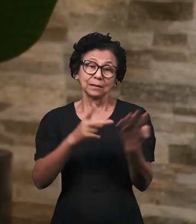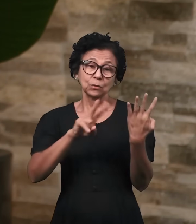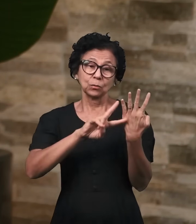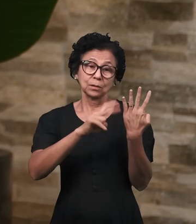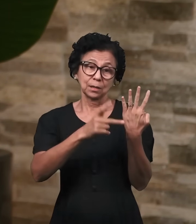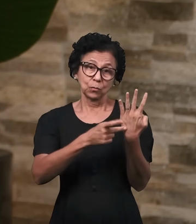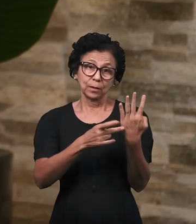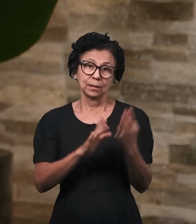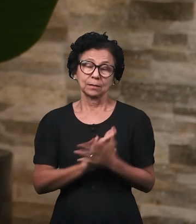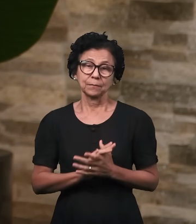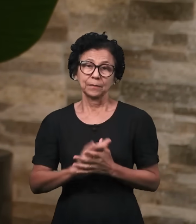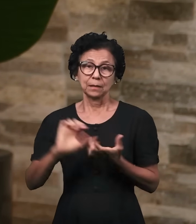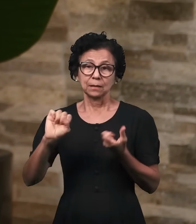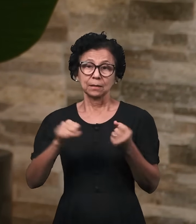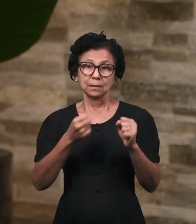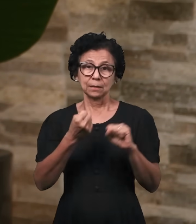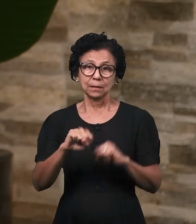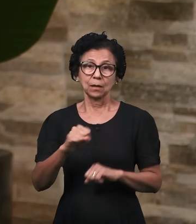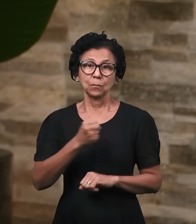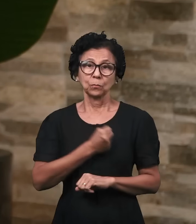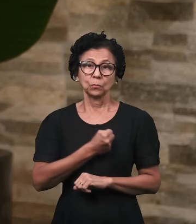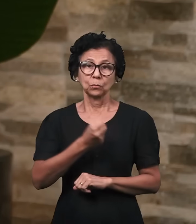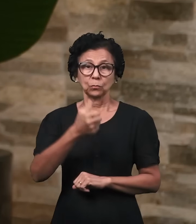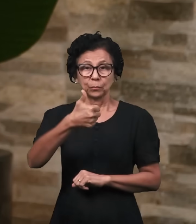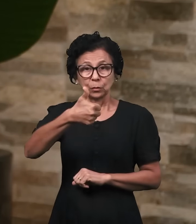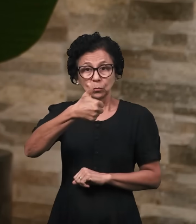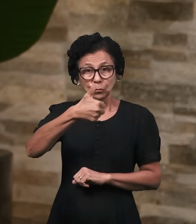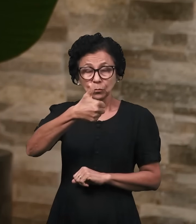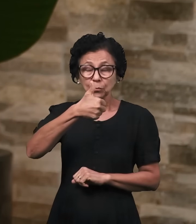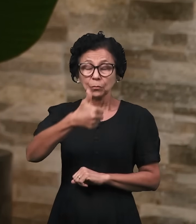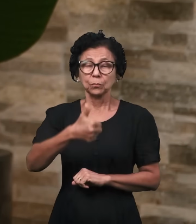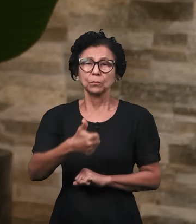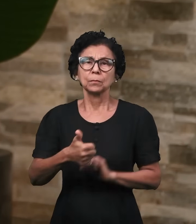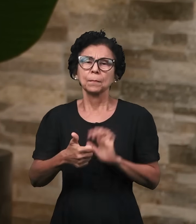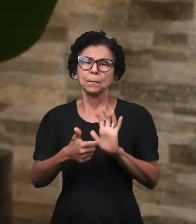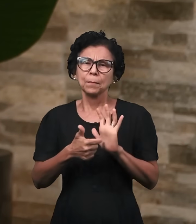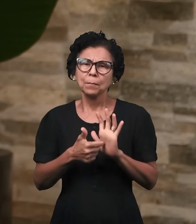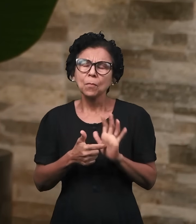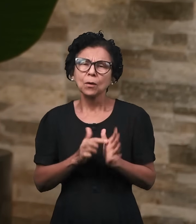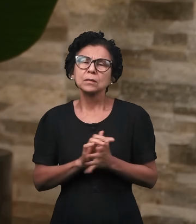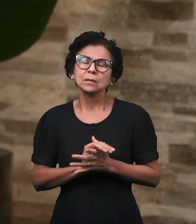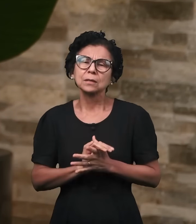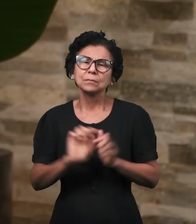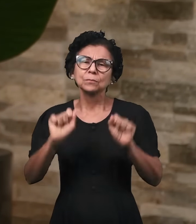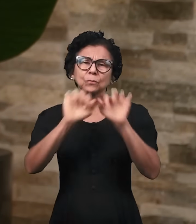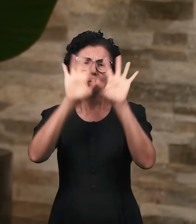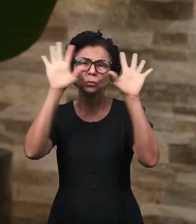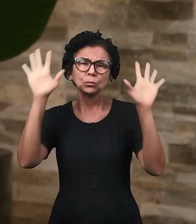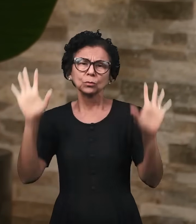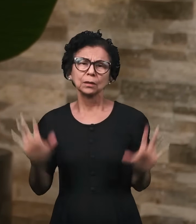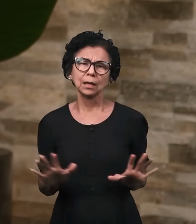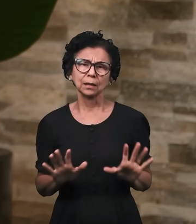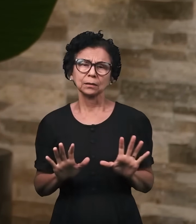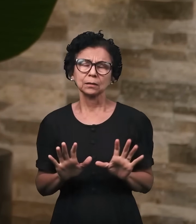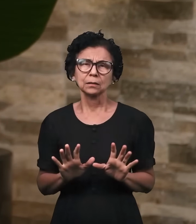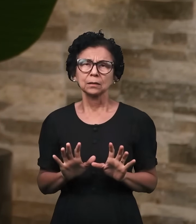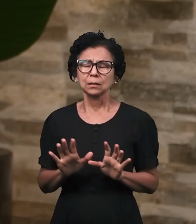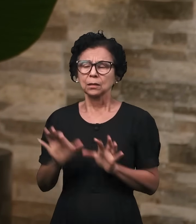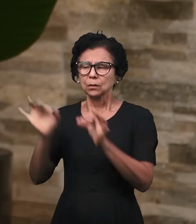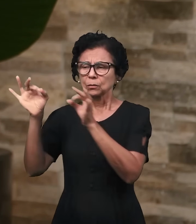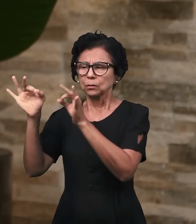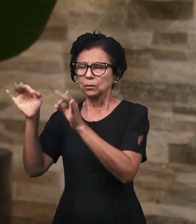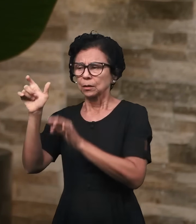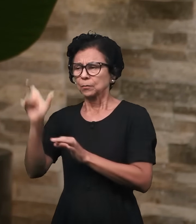de Salmos, ele estabelece um cenário muito claro entre a vida do justo e a vida do